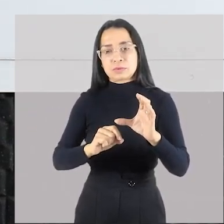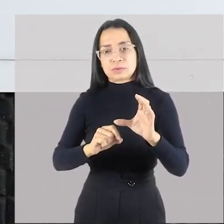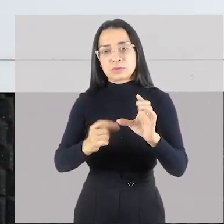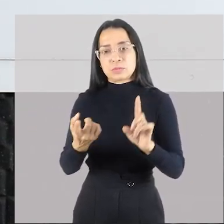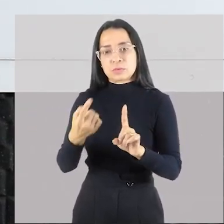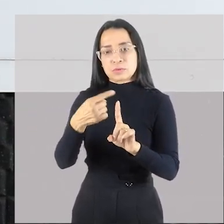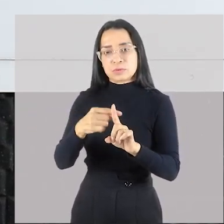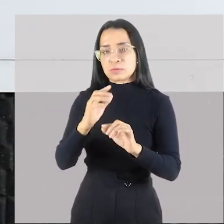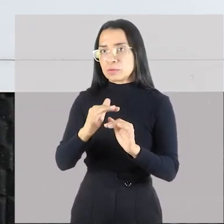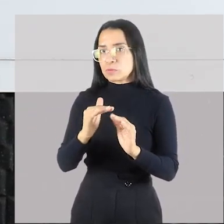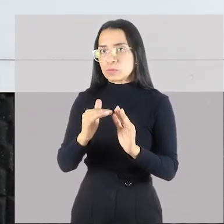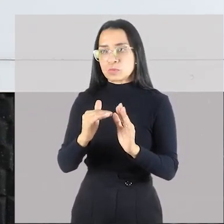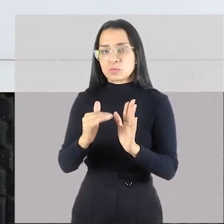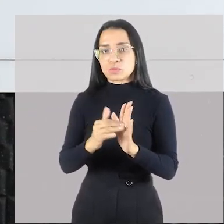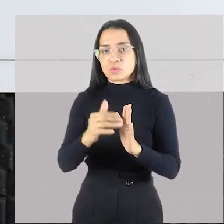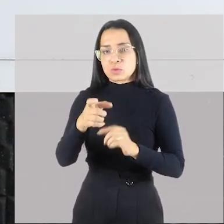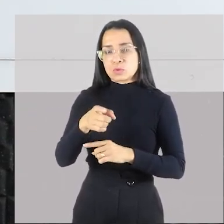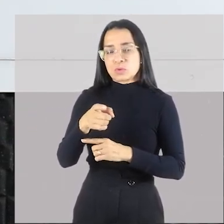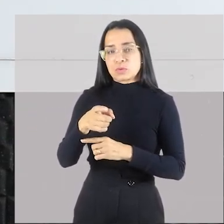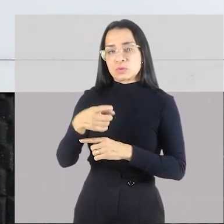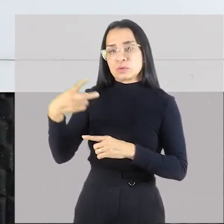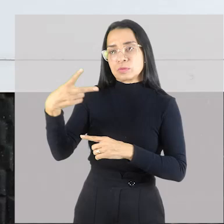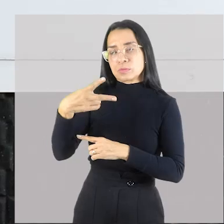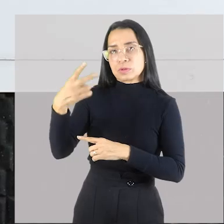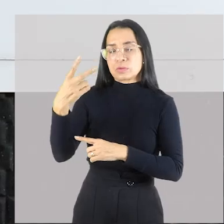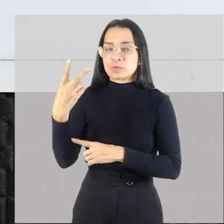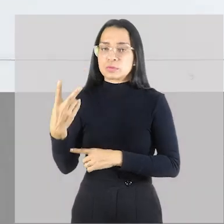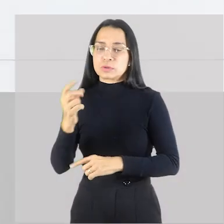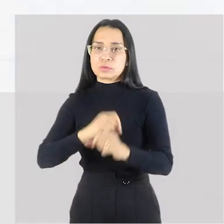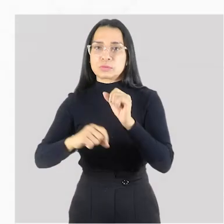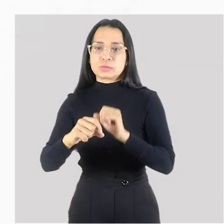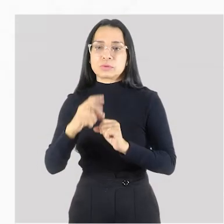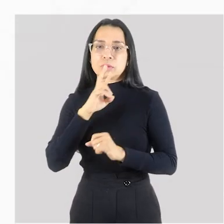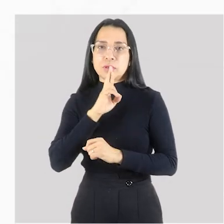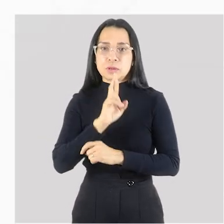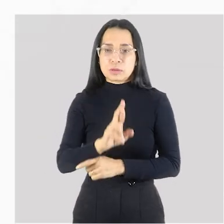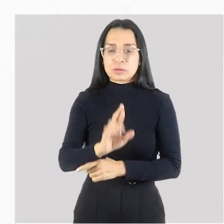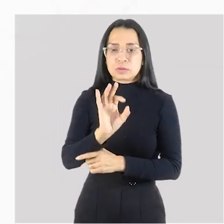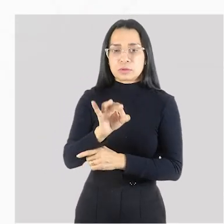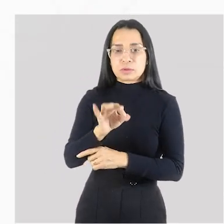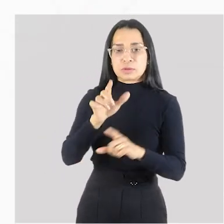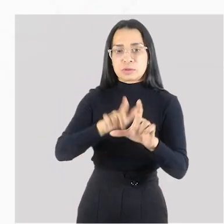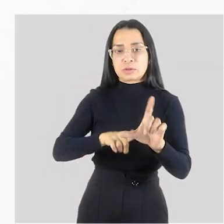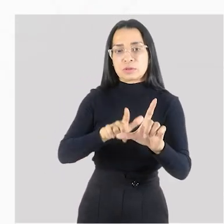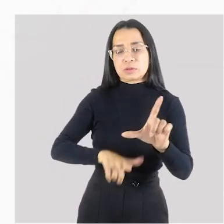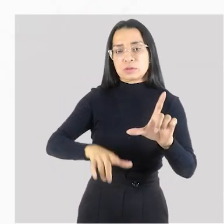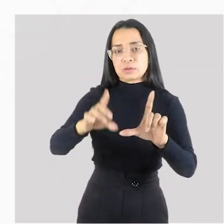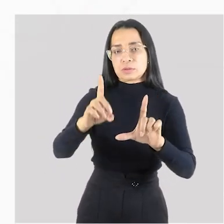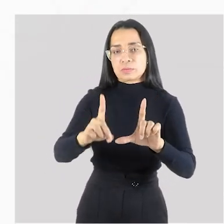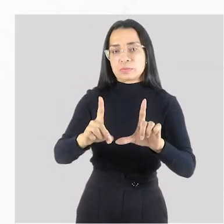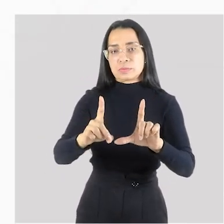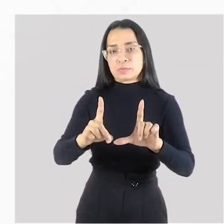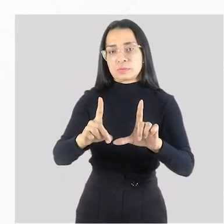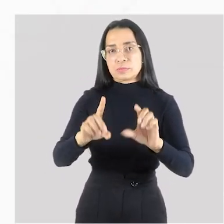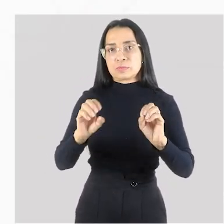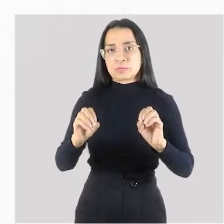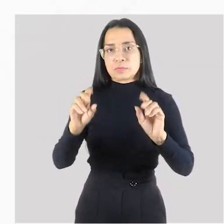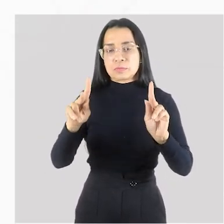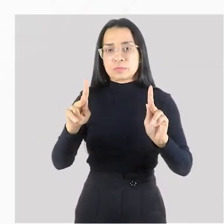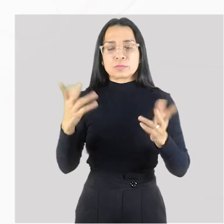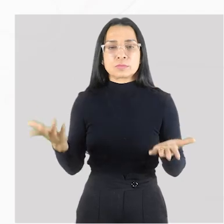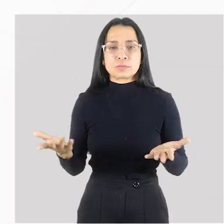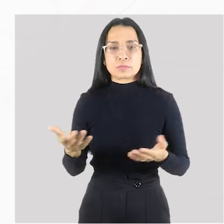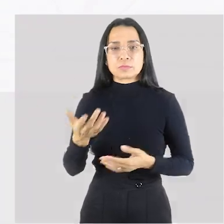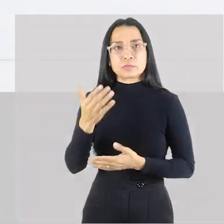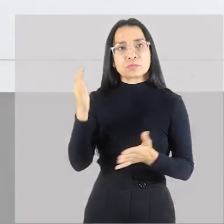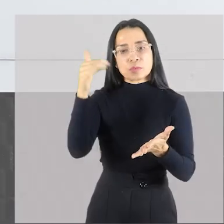todo x maior do que 2. Resposta correta, letra D de dado. Beleza, turma?